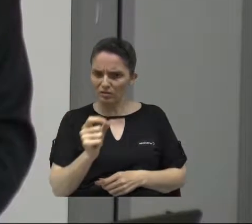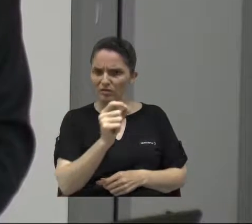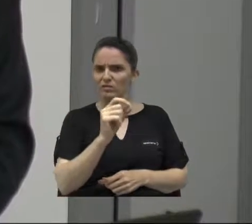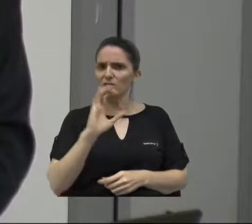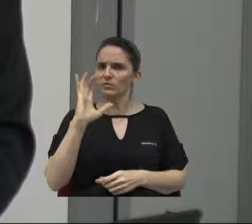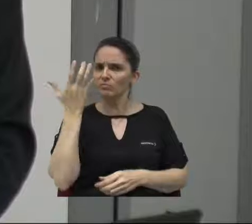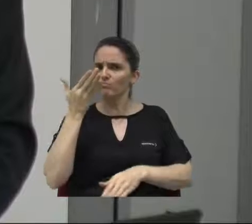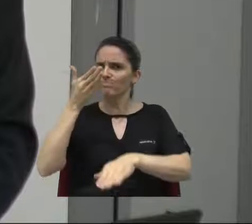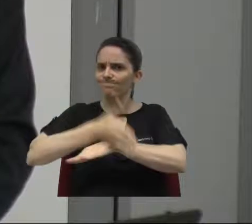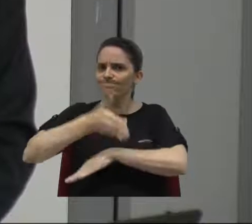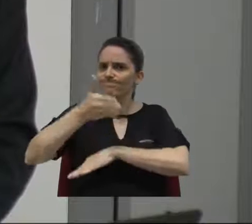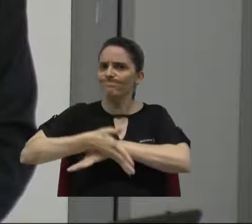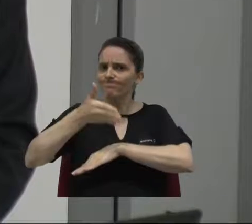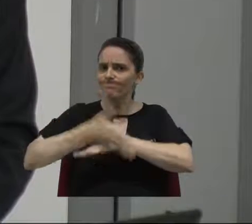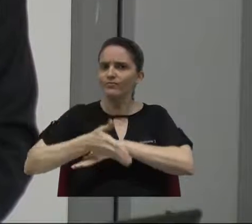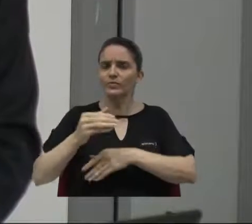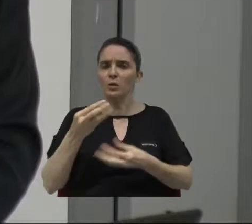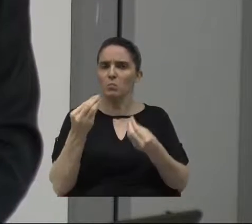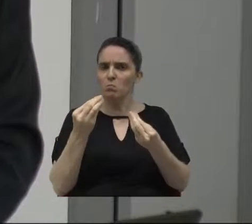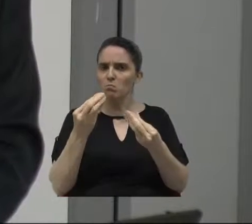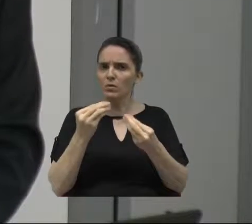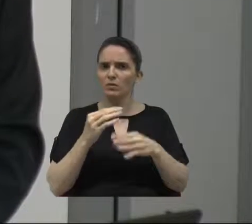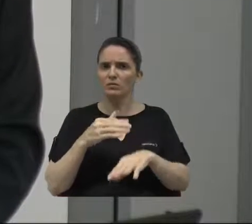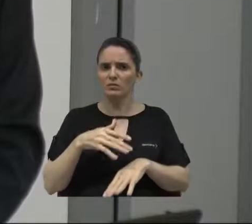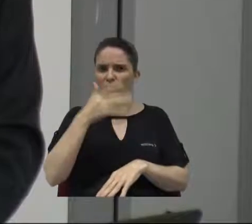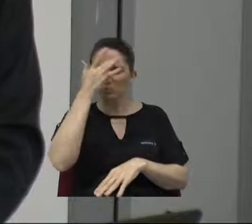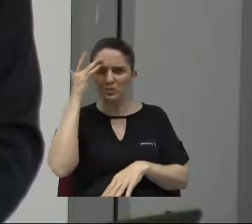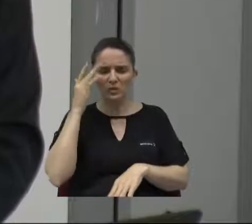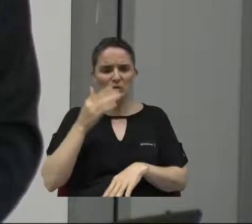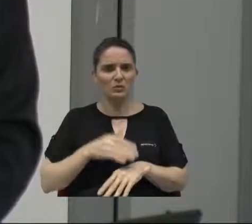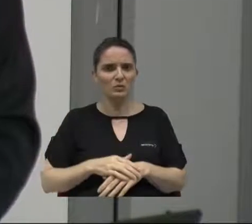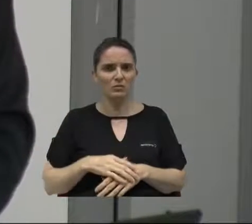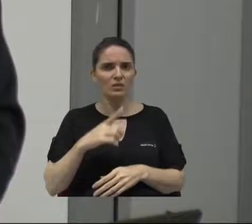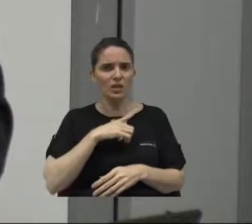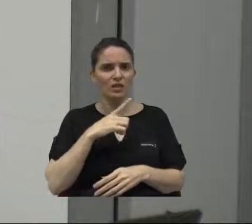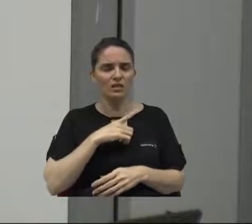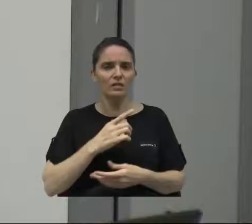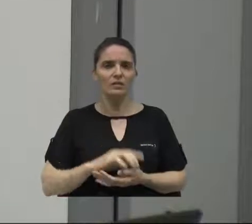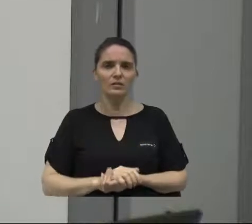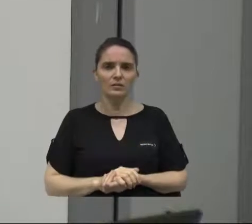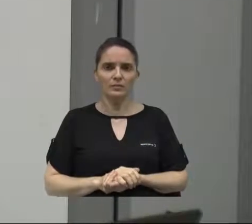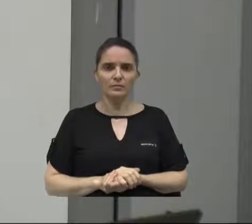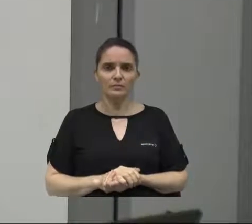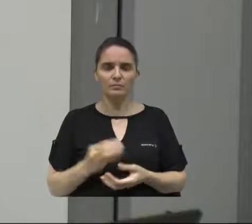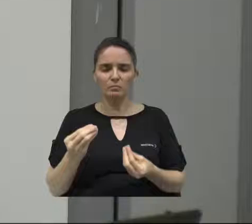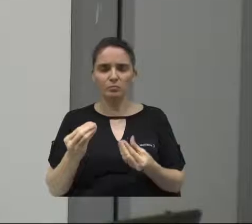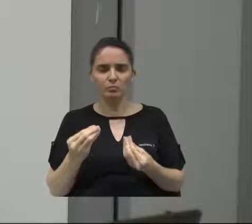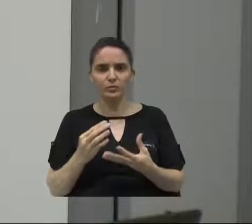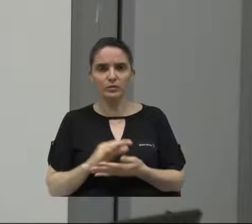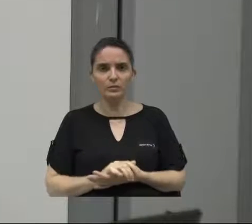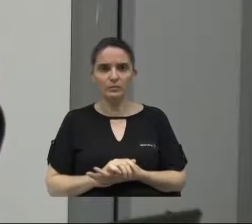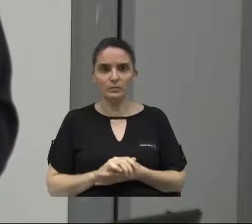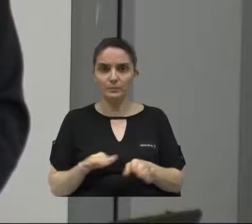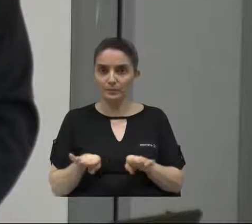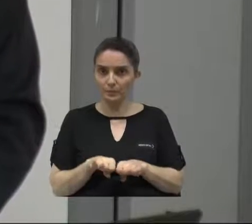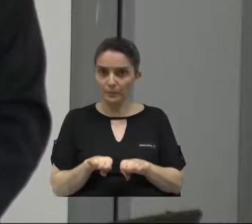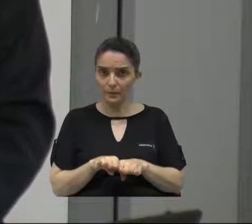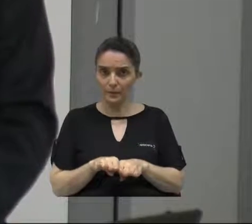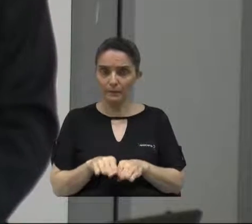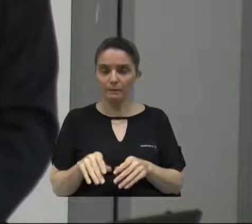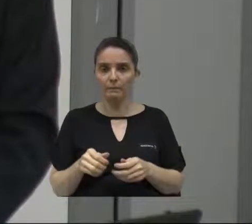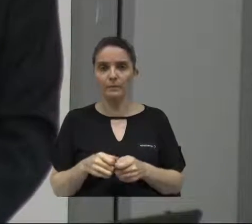a incidência é muito grande, as pessoas estão vivendo mais. A indicação do toque